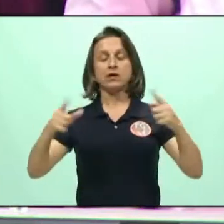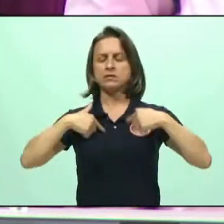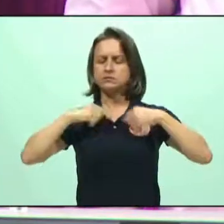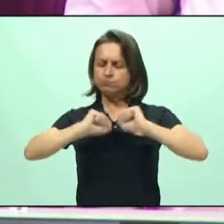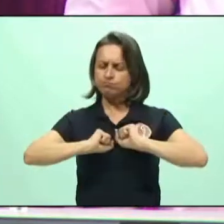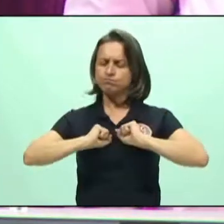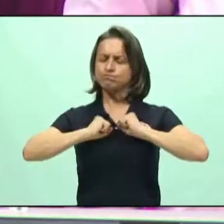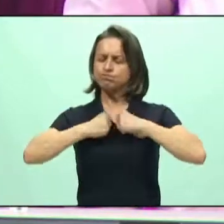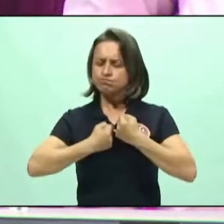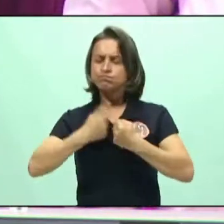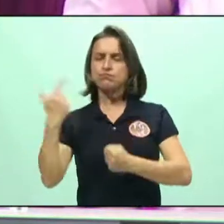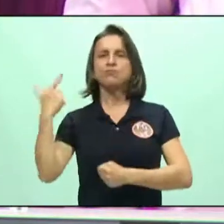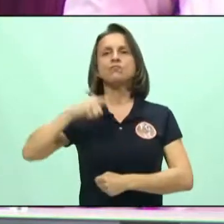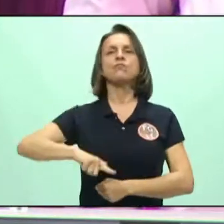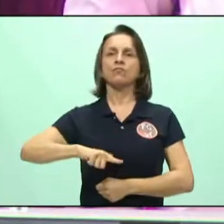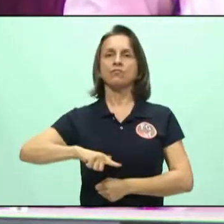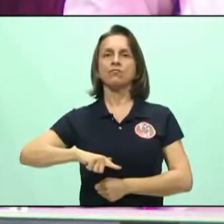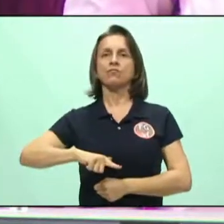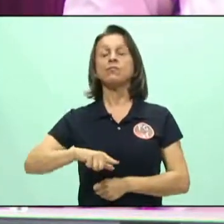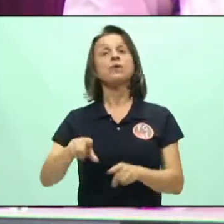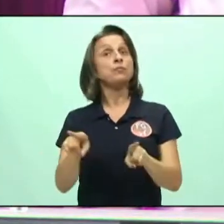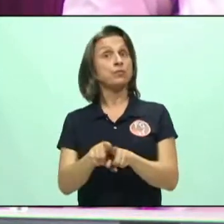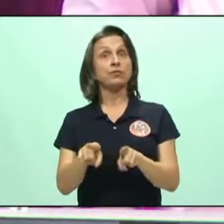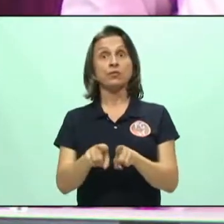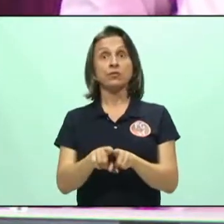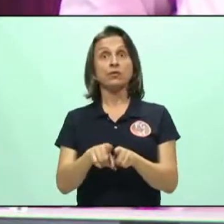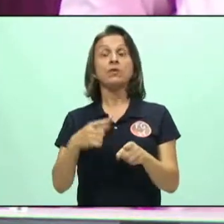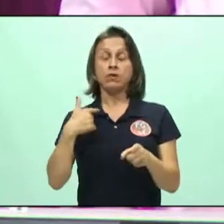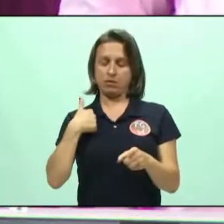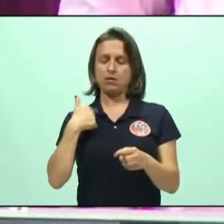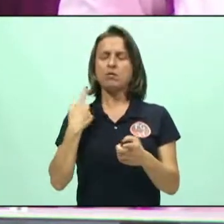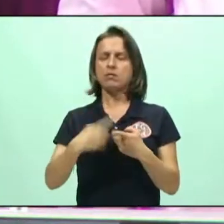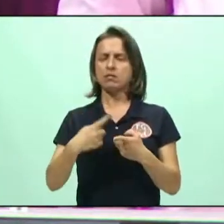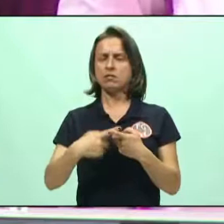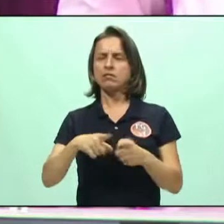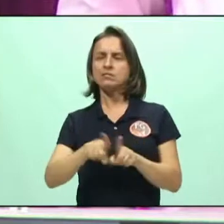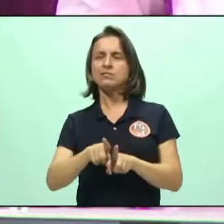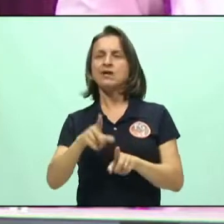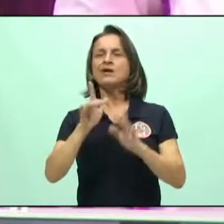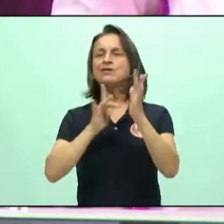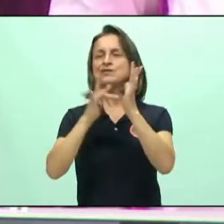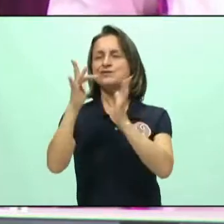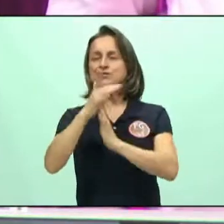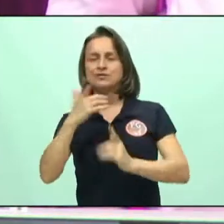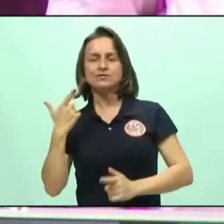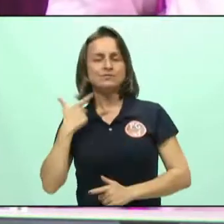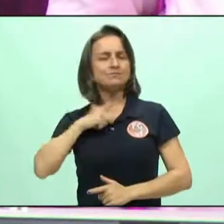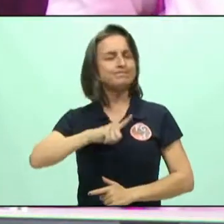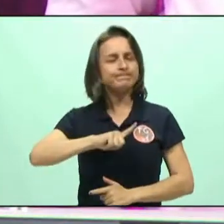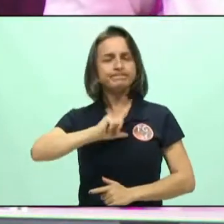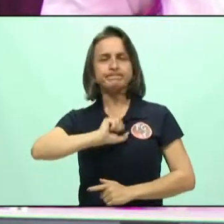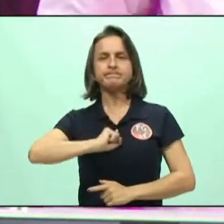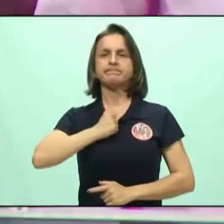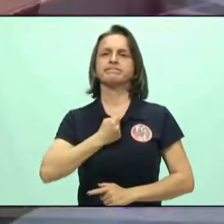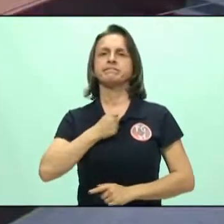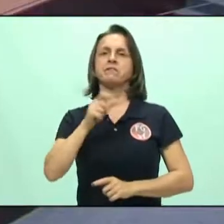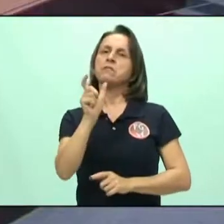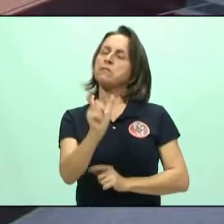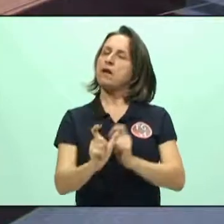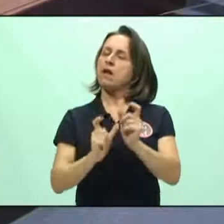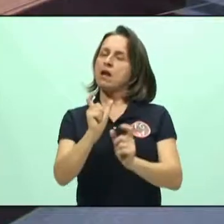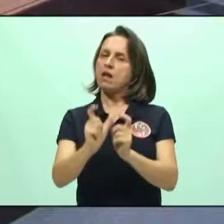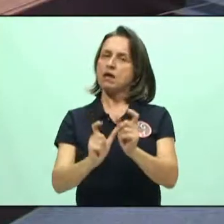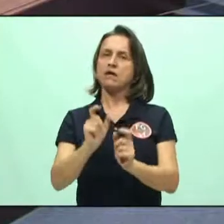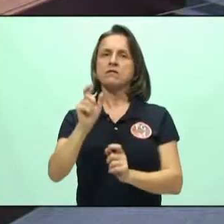conquistá-la uma vez que também eu fui conquistado por Jesus Cristo palavras do Senhor